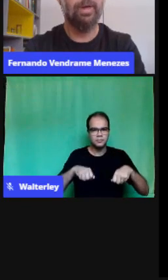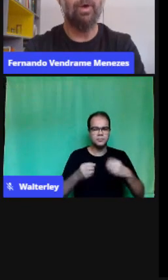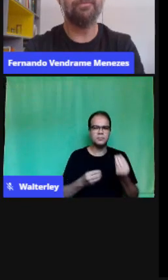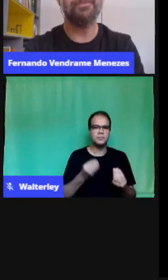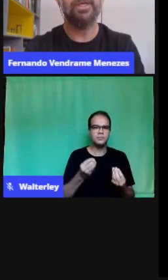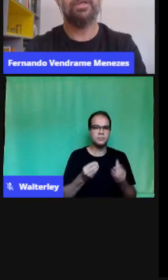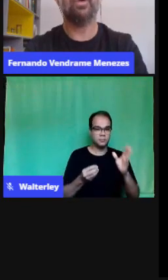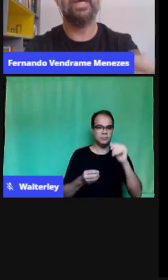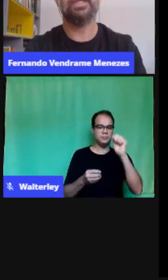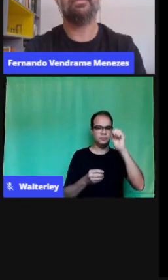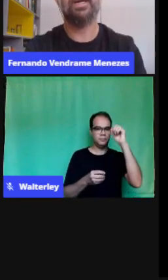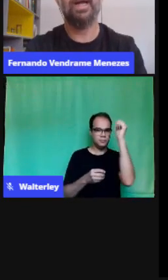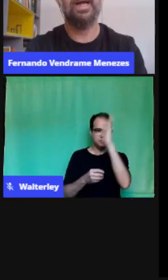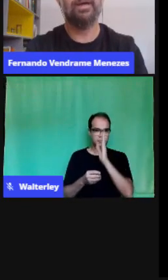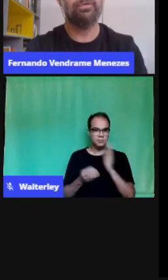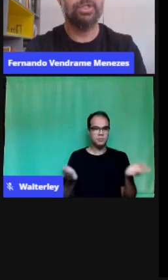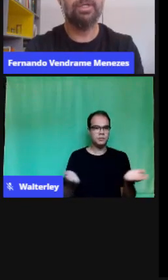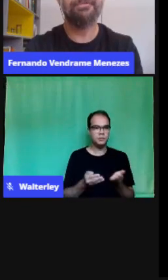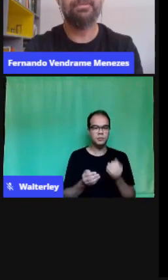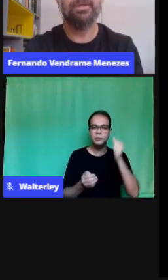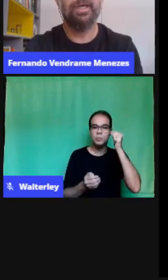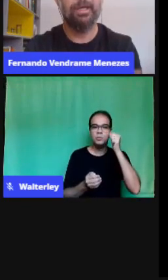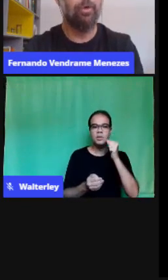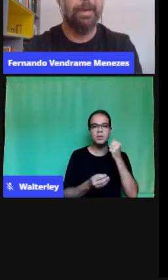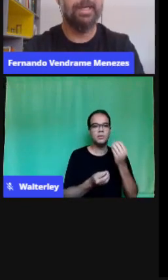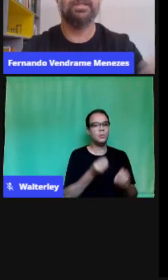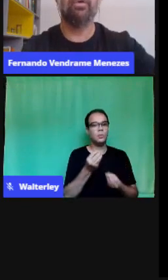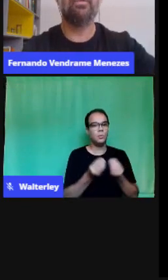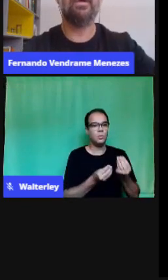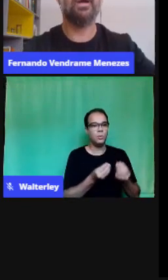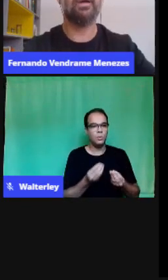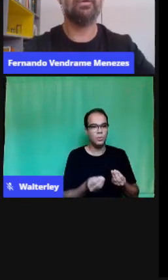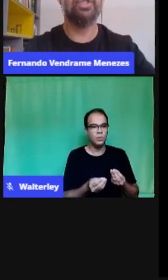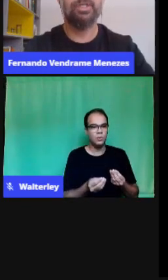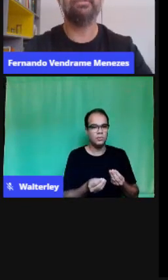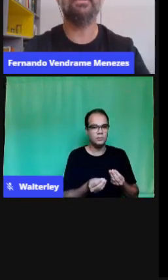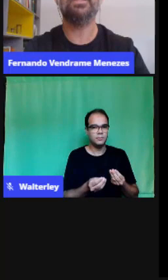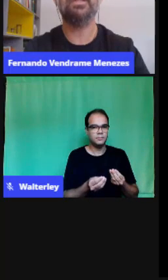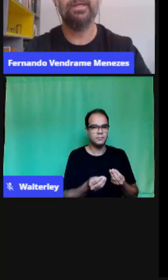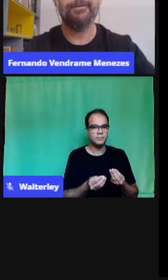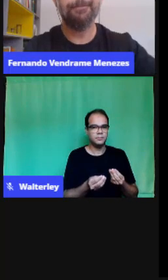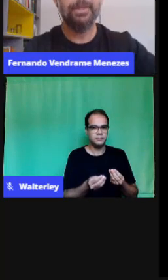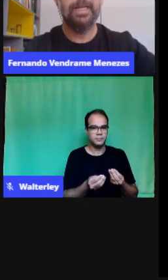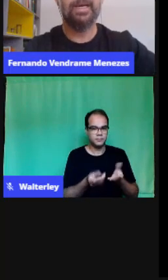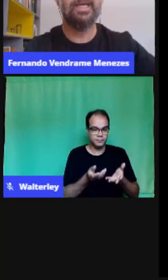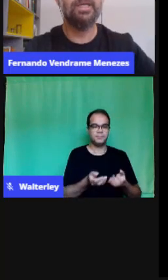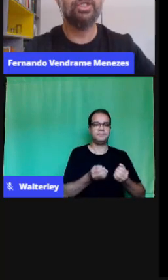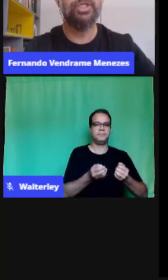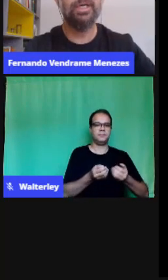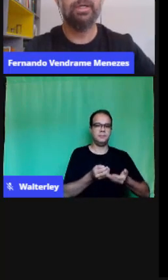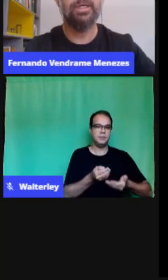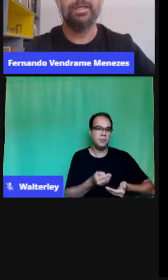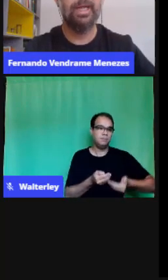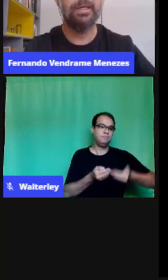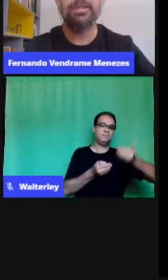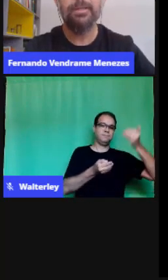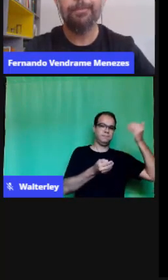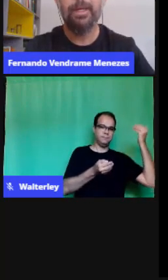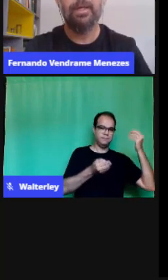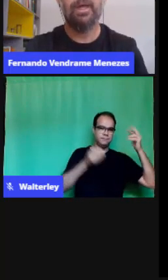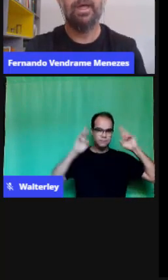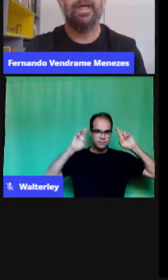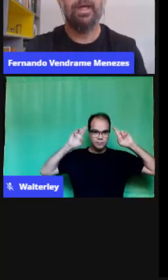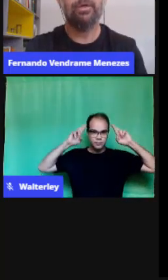Brasil atual, e eu quero trabalhar a condição em comparação com a condição feminina na Grécia Antiga, em